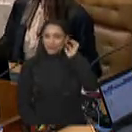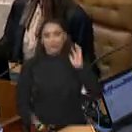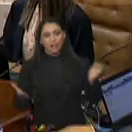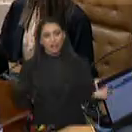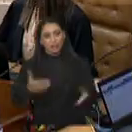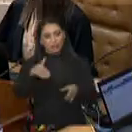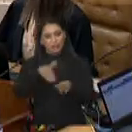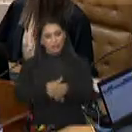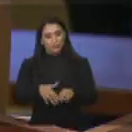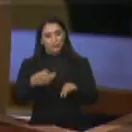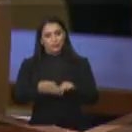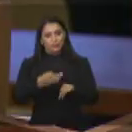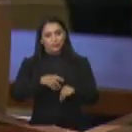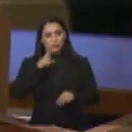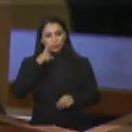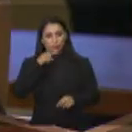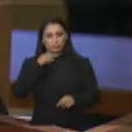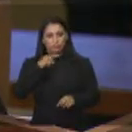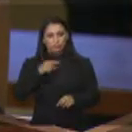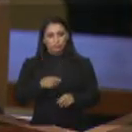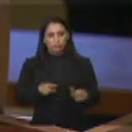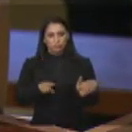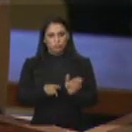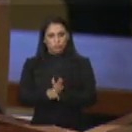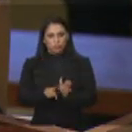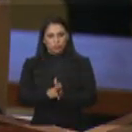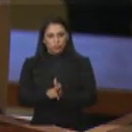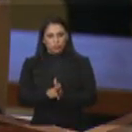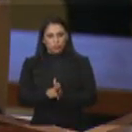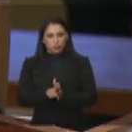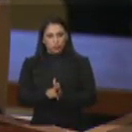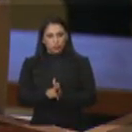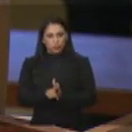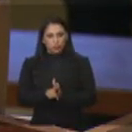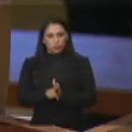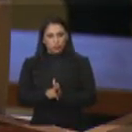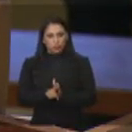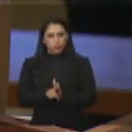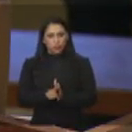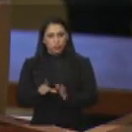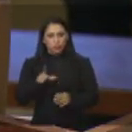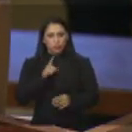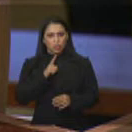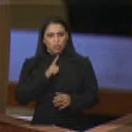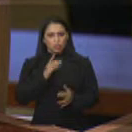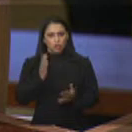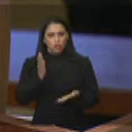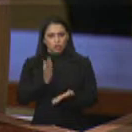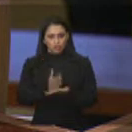voto. Presidente, eu só consulto Vossa Excelência se devo observar, dividir o voto para que